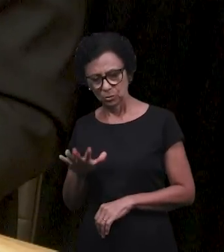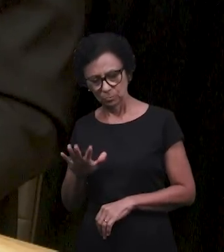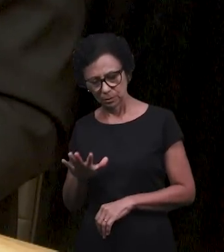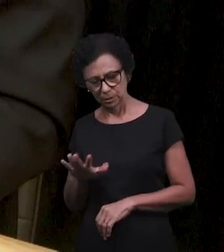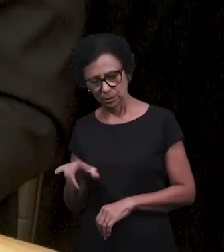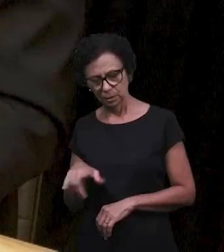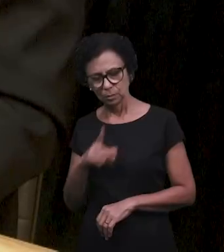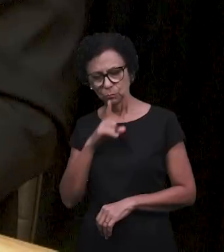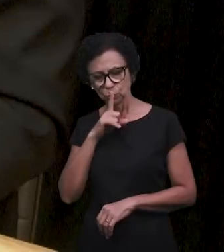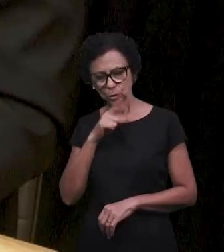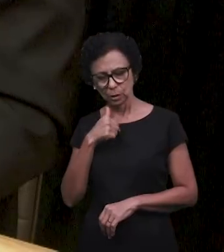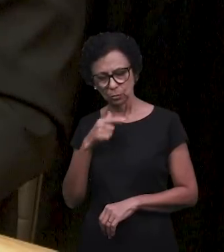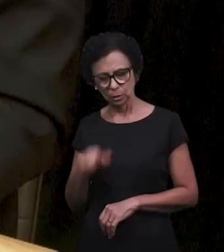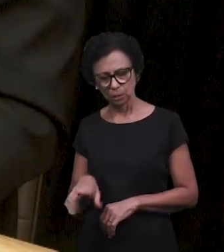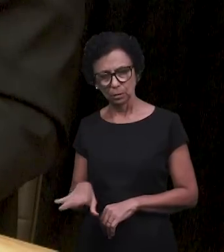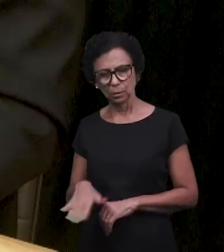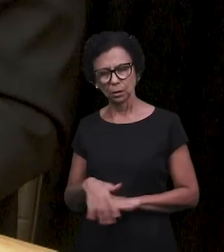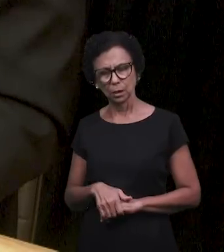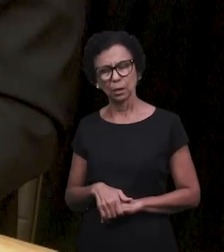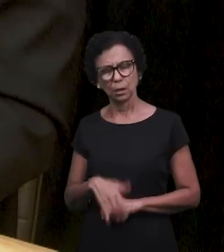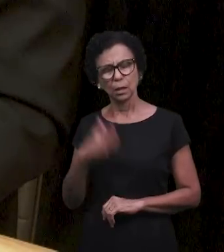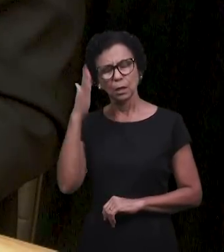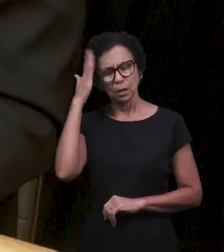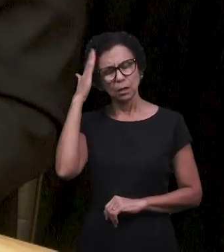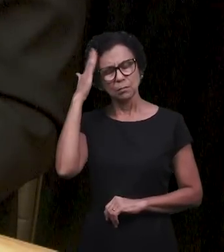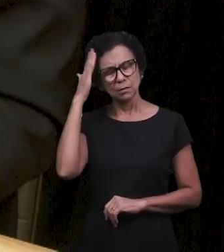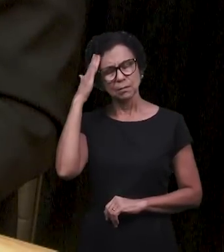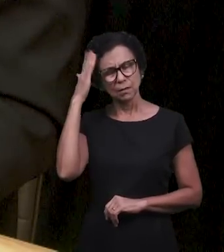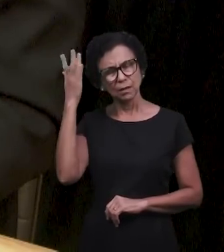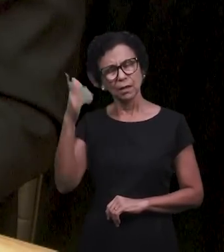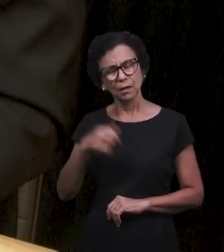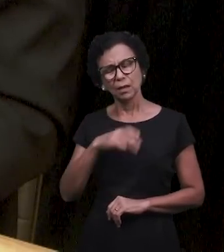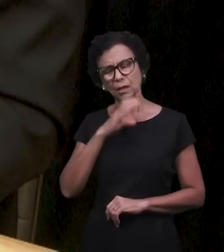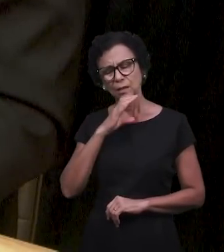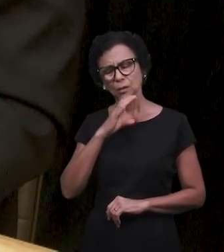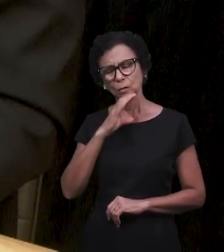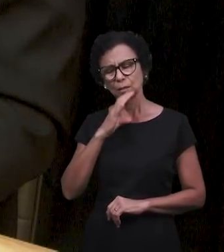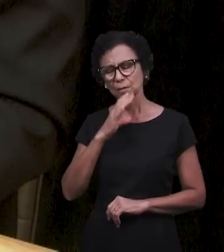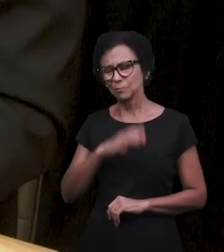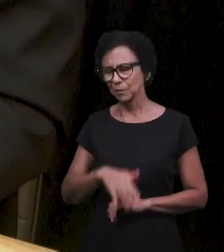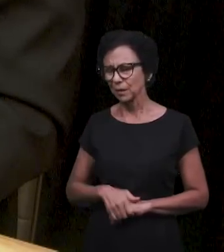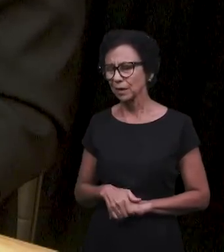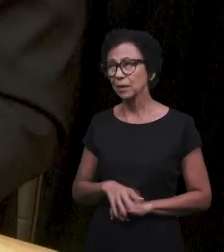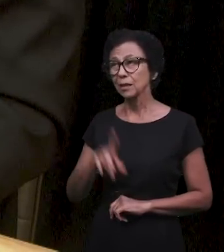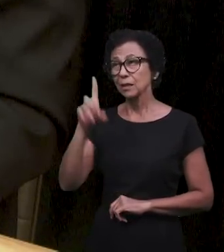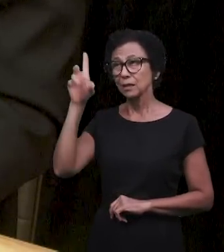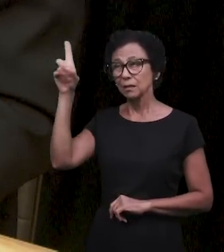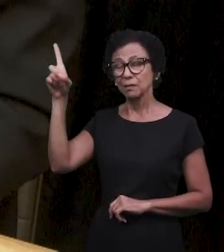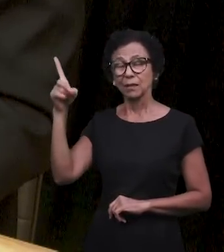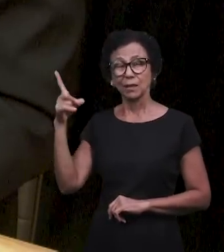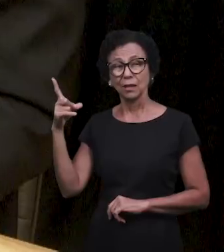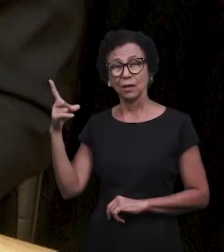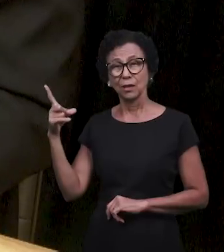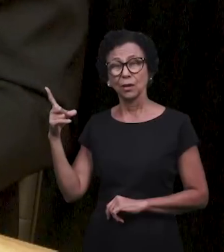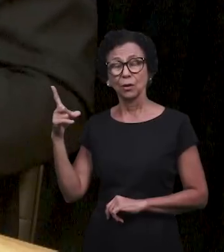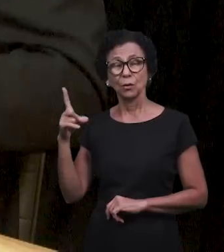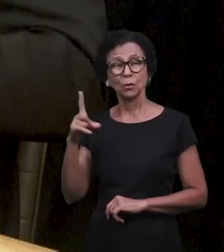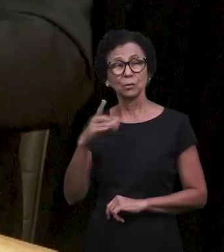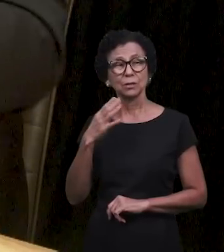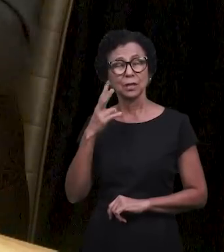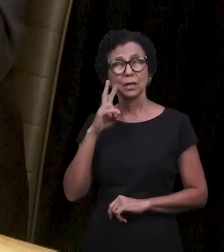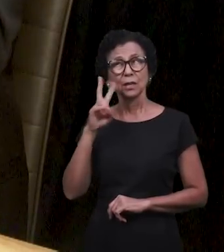Naquilo que eu ouvi um dia, eu sei, eu tenho conhecimento, eu sei que o que Deus está fazendo com vocês é maior do que eu